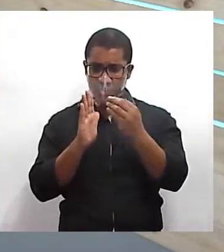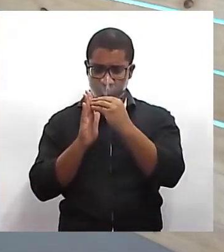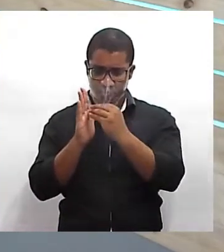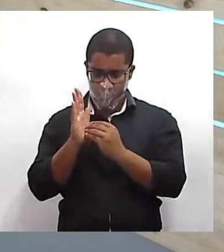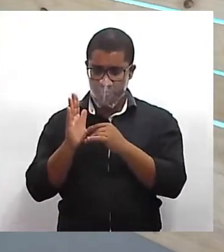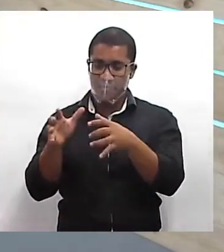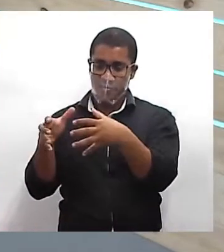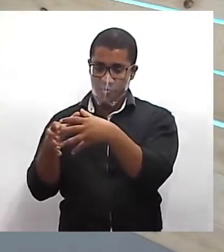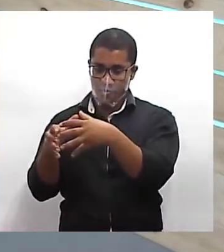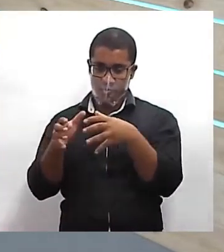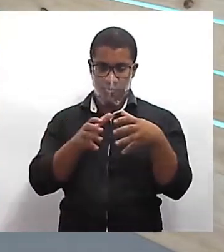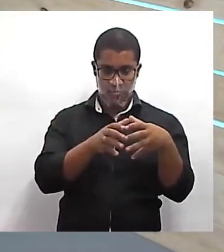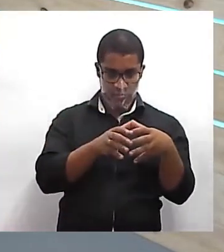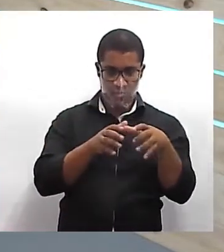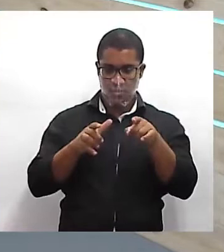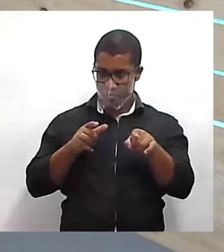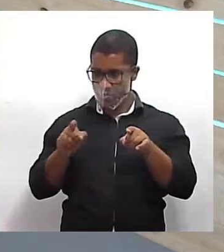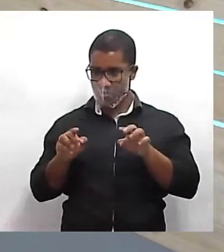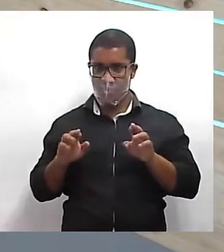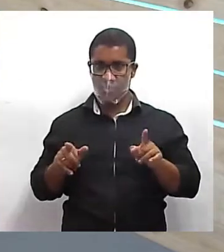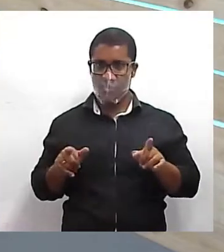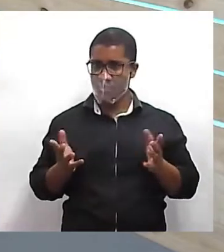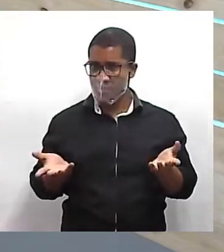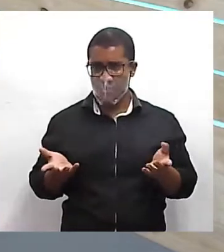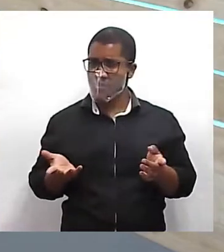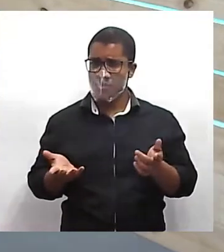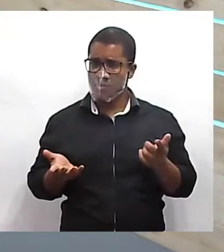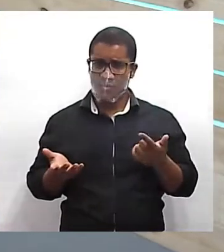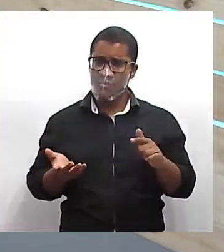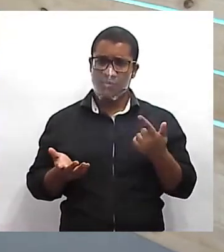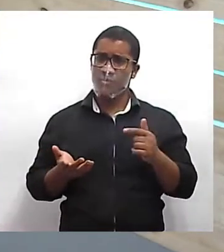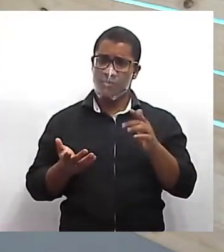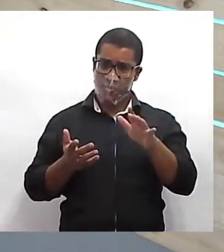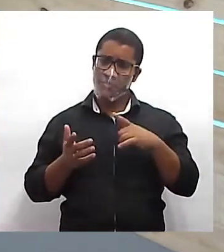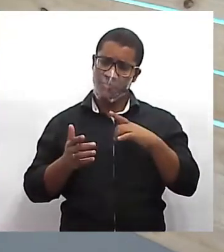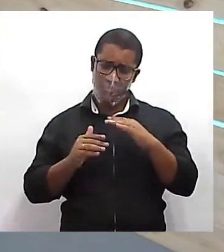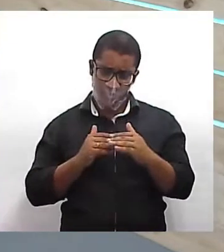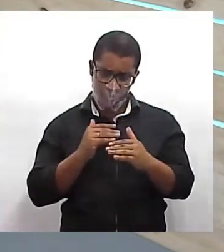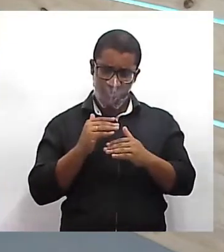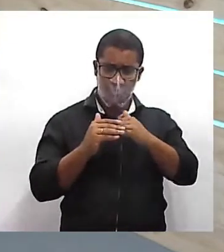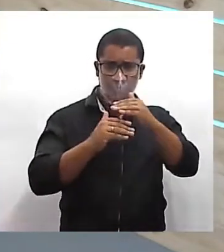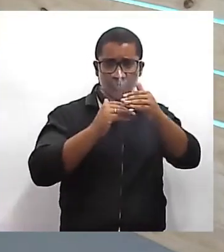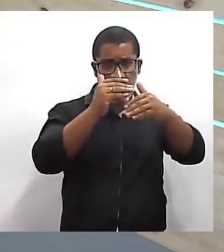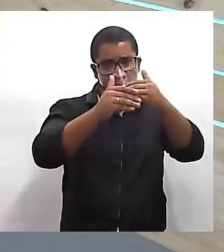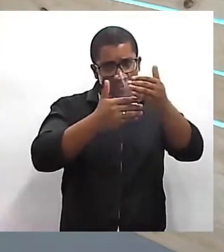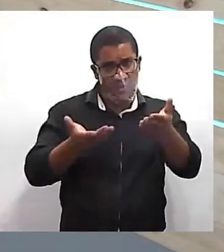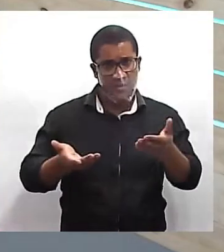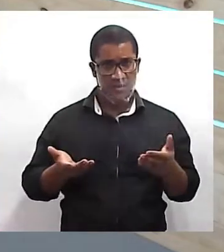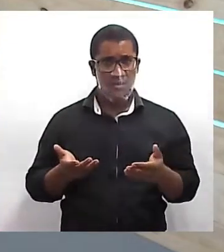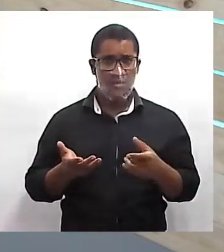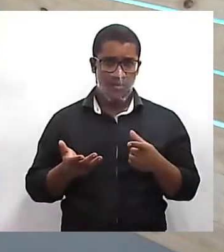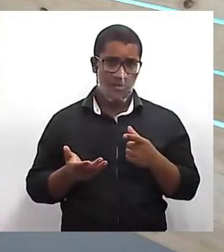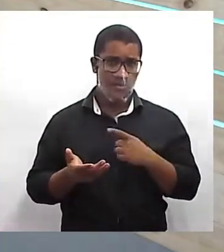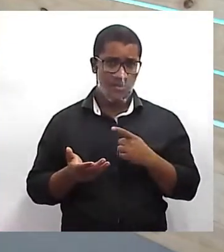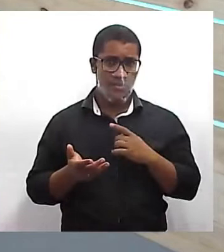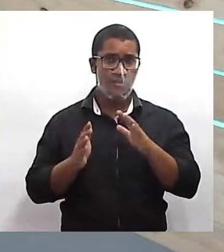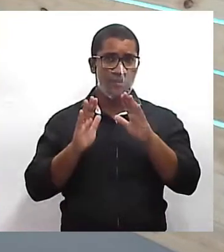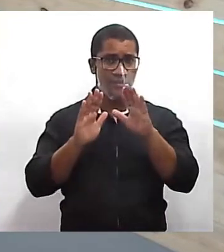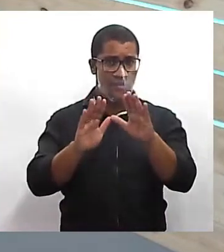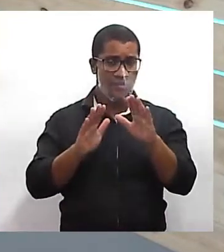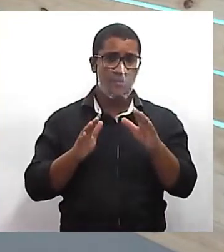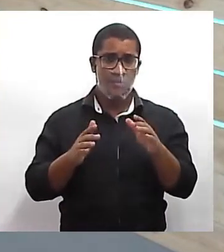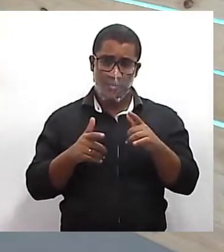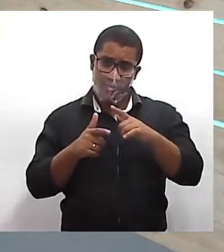classe. Ainda que aparentemente tenhamos avançado nos últimos anos em relação a essas